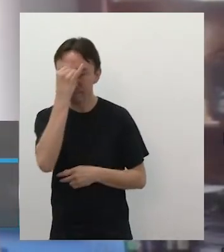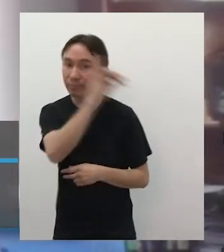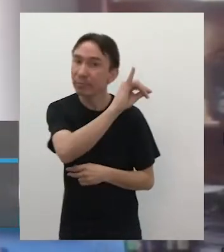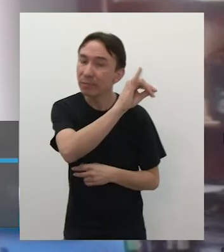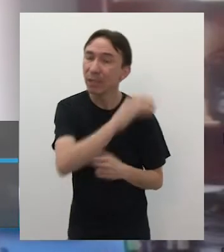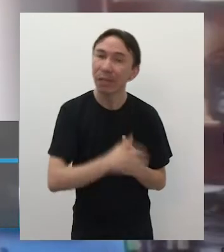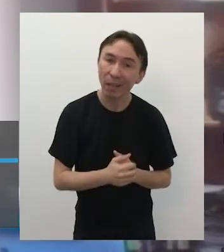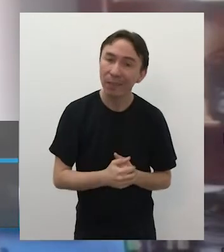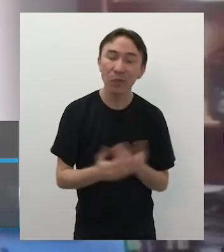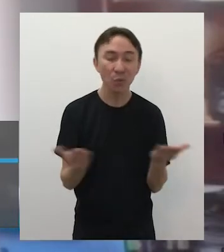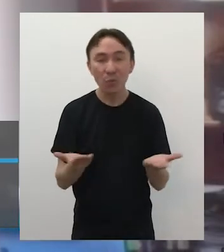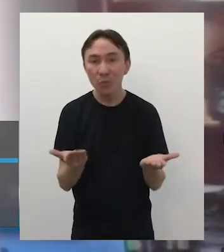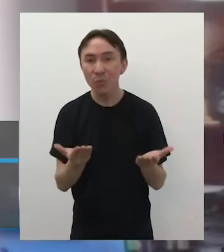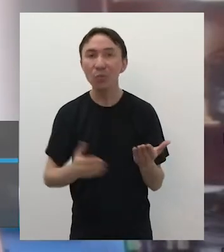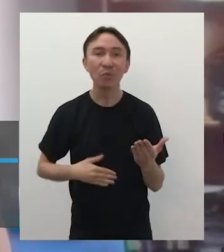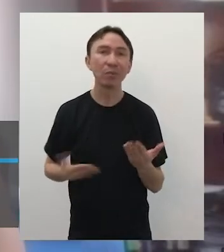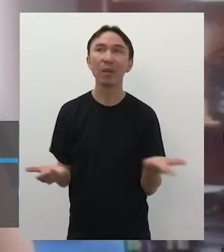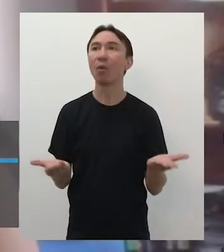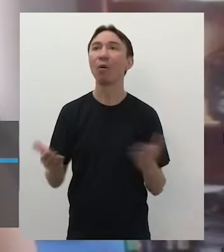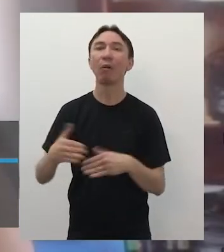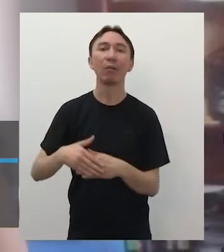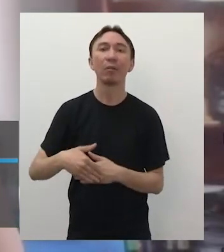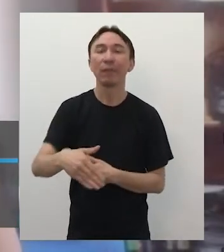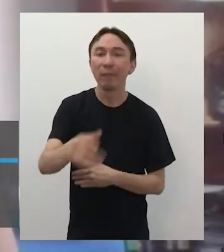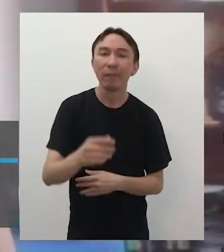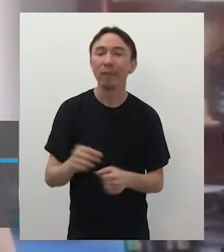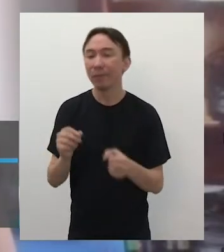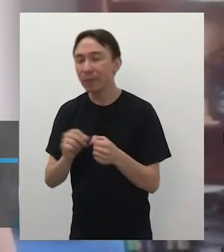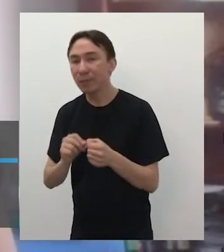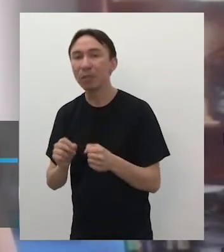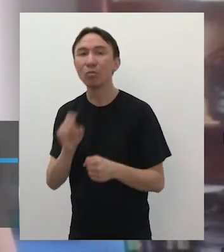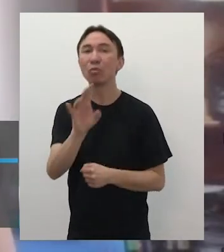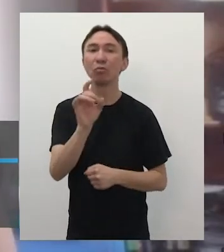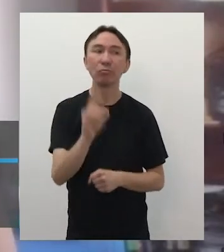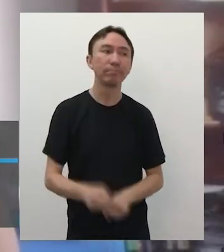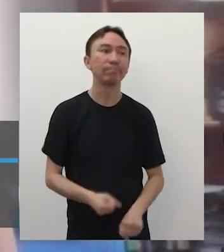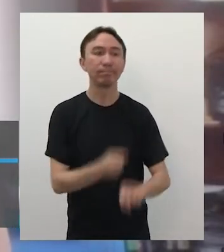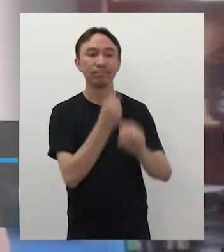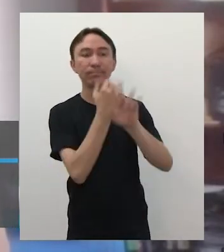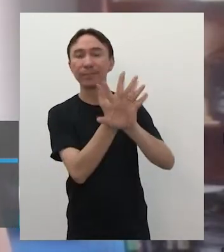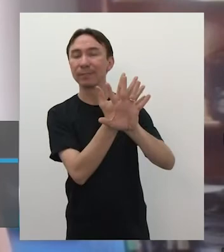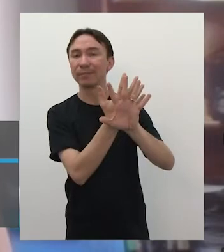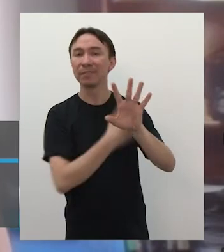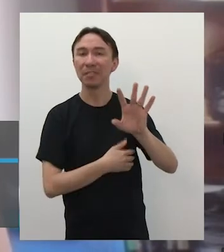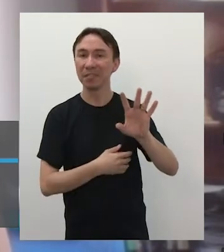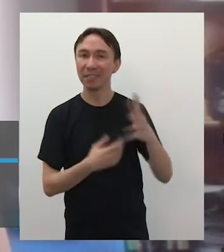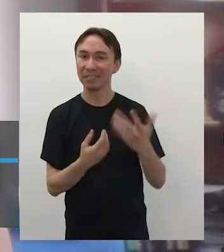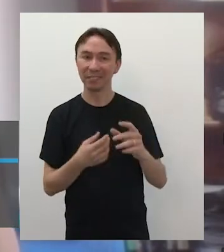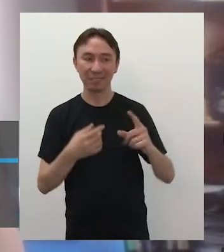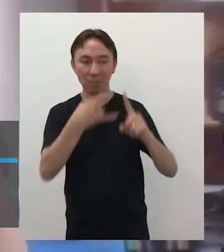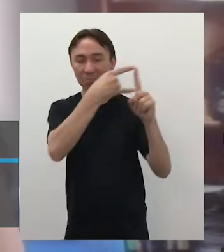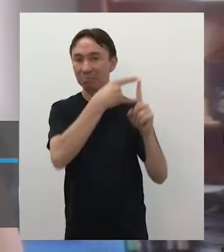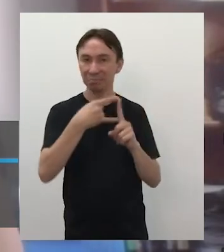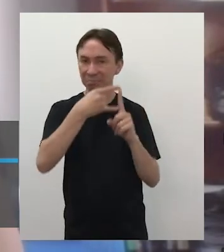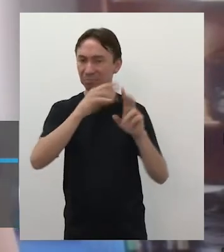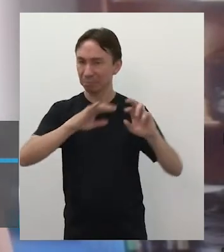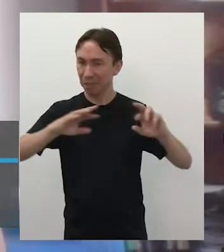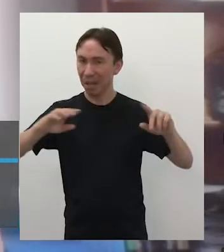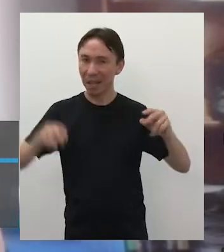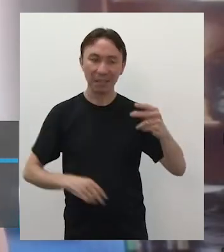um imprevisto, a gente vive numa necessidade de se organizar, senão a gente nem precisava falar de autogestão. A gente fala